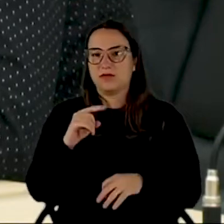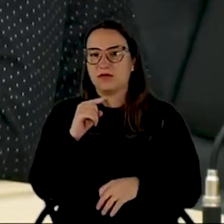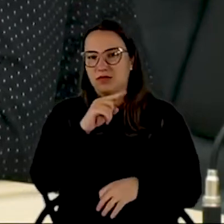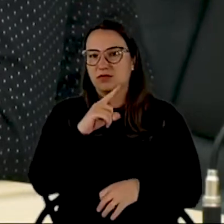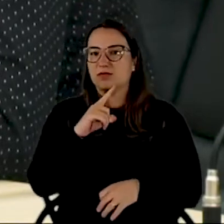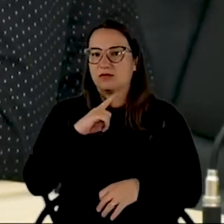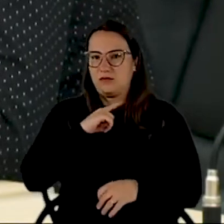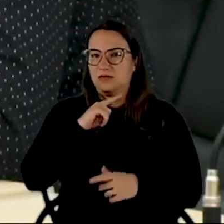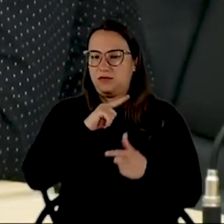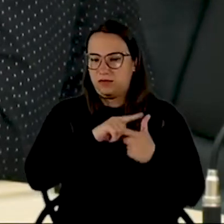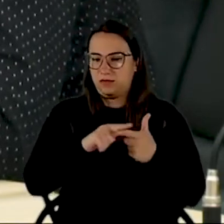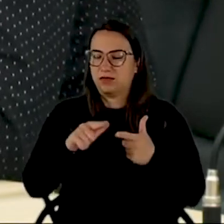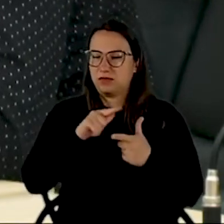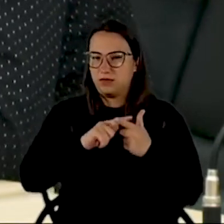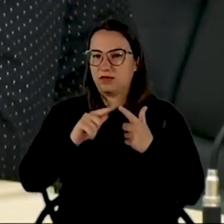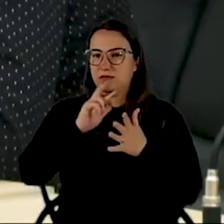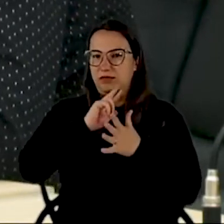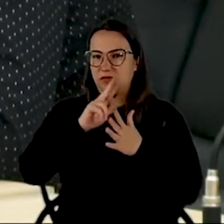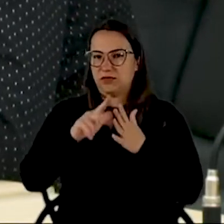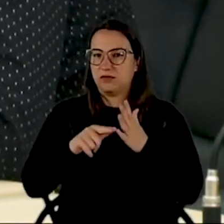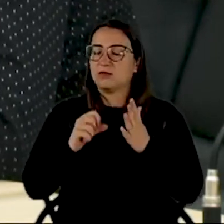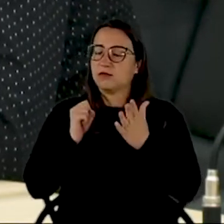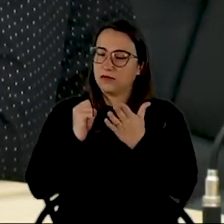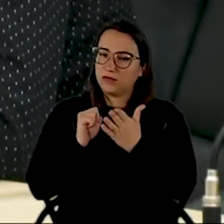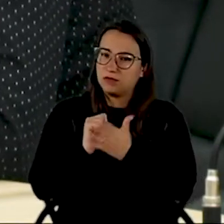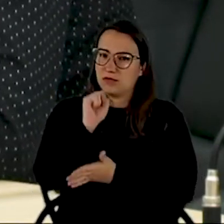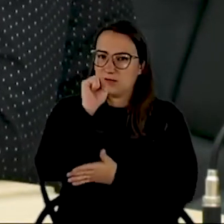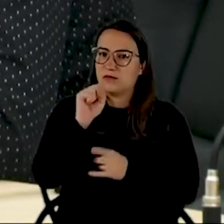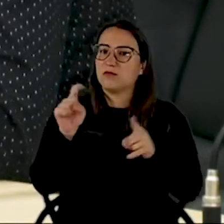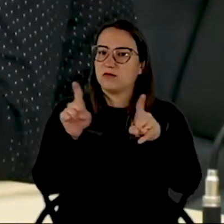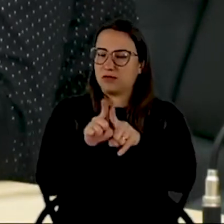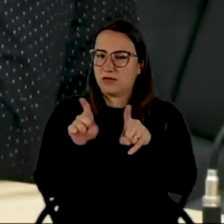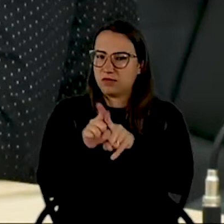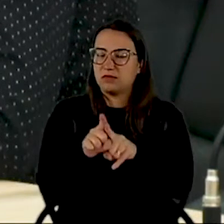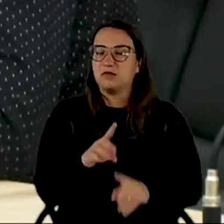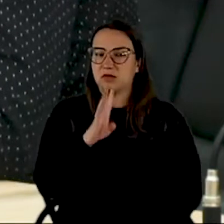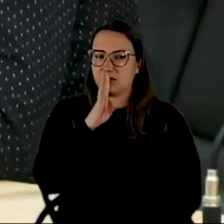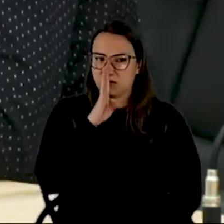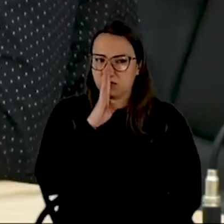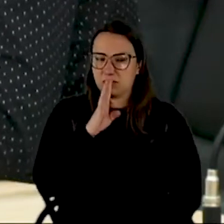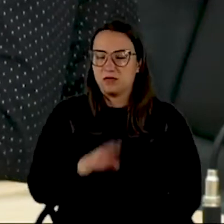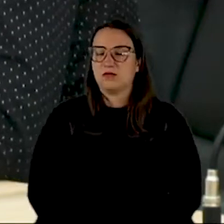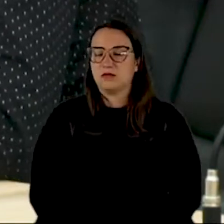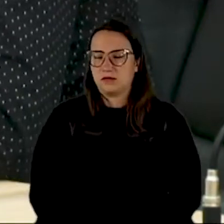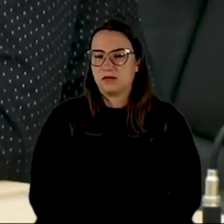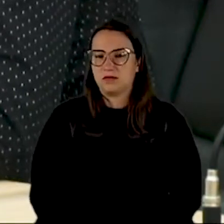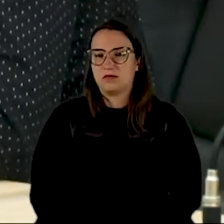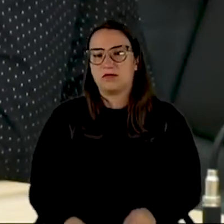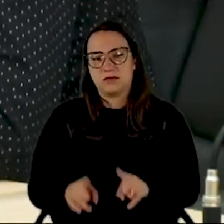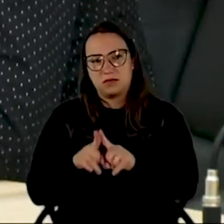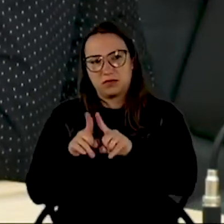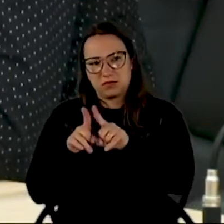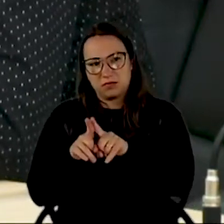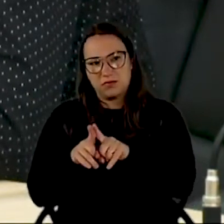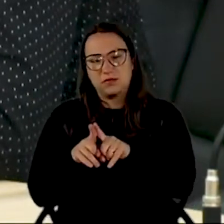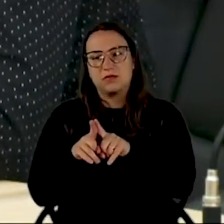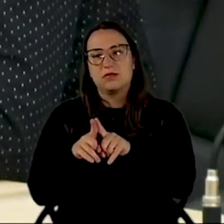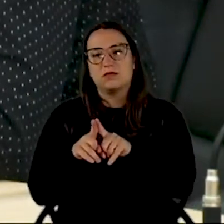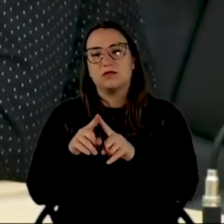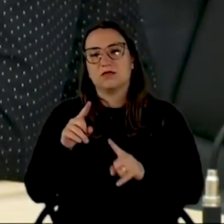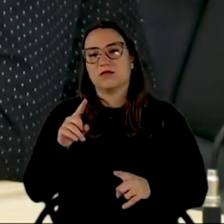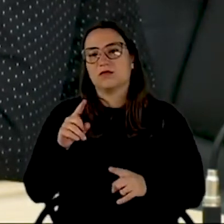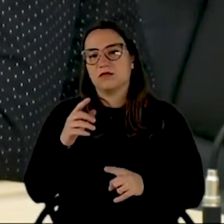enfrentado. E vocês superou isso, né? Eu digo vocês, como o Sérgio, o fato